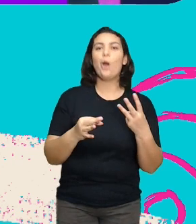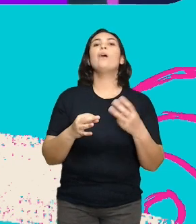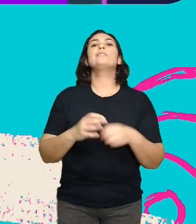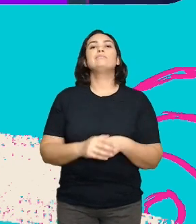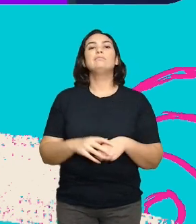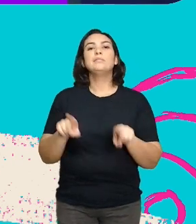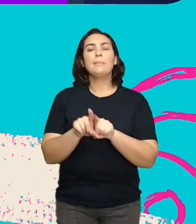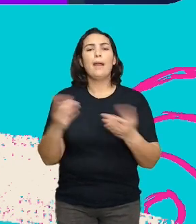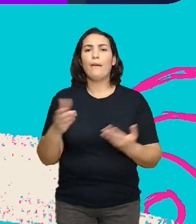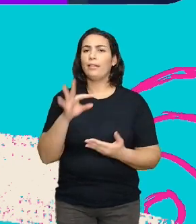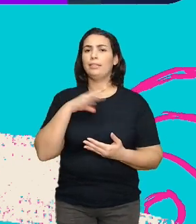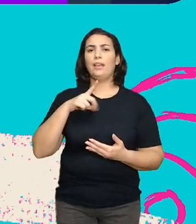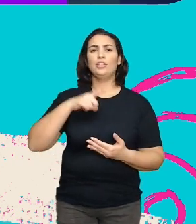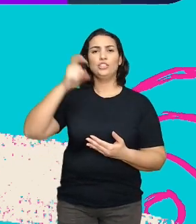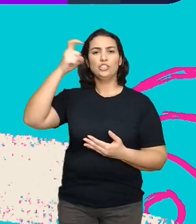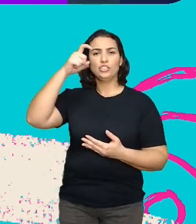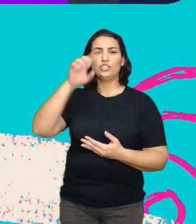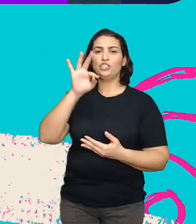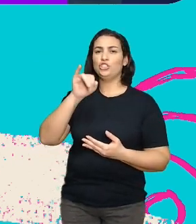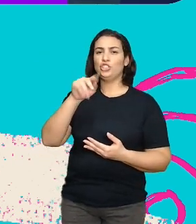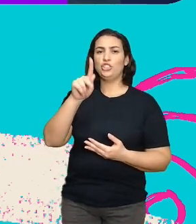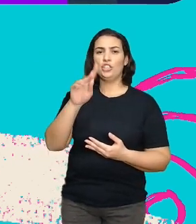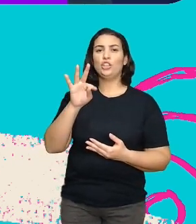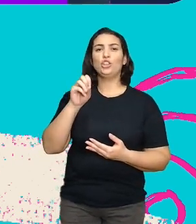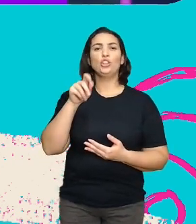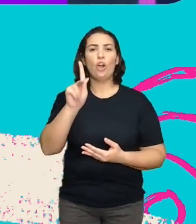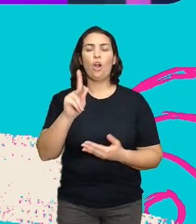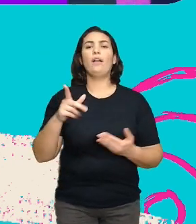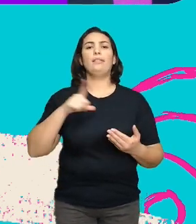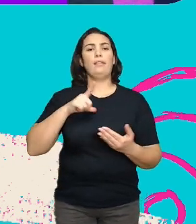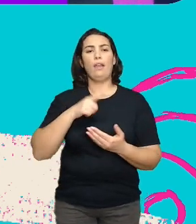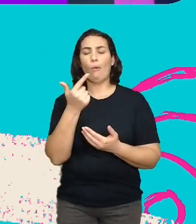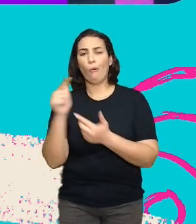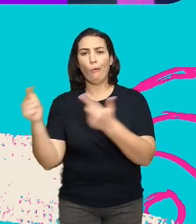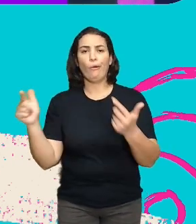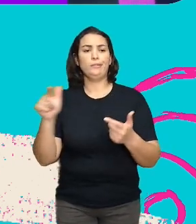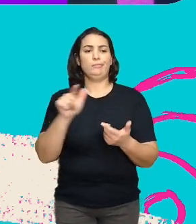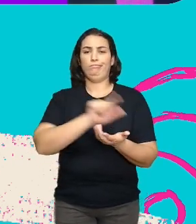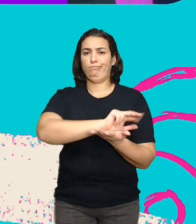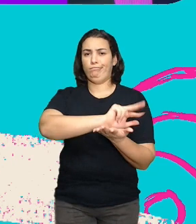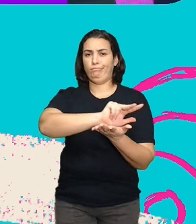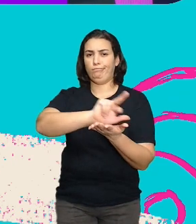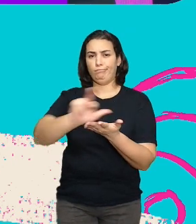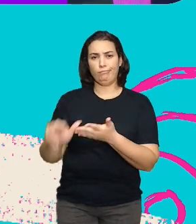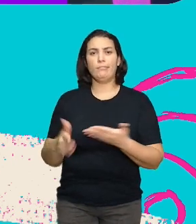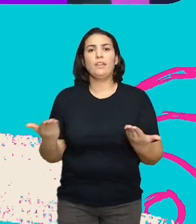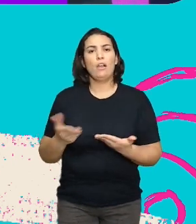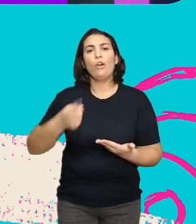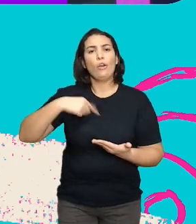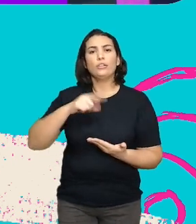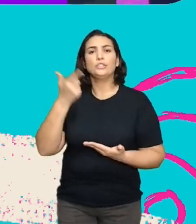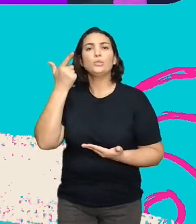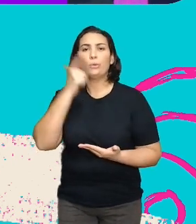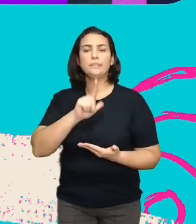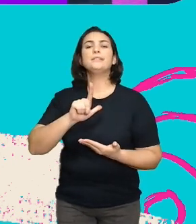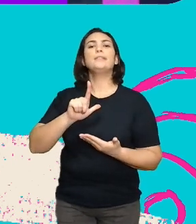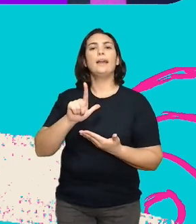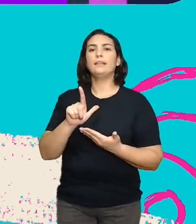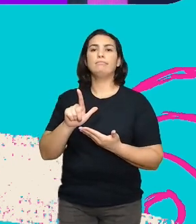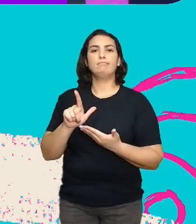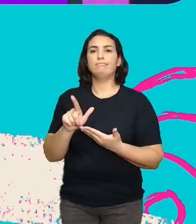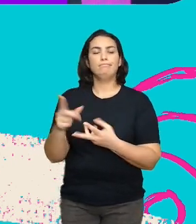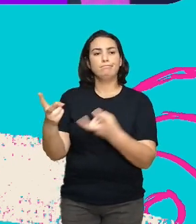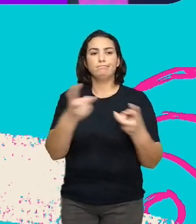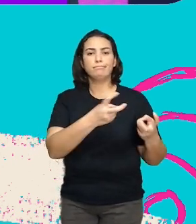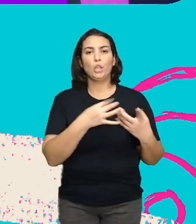vem outra ferramenta, e é assim o tempo todo. E a gente não consegue estar antenado em todas, e